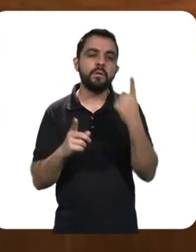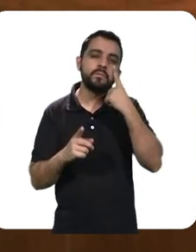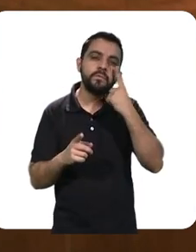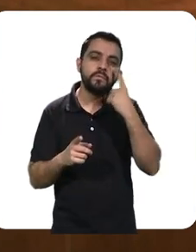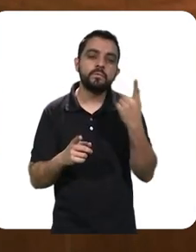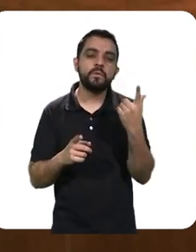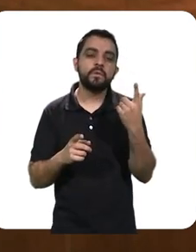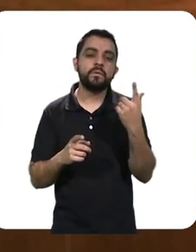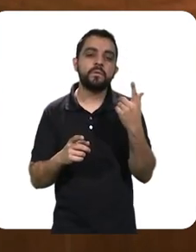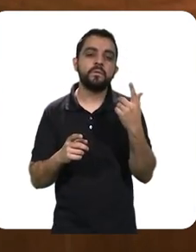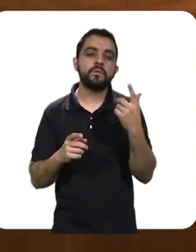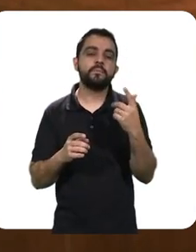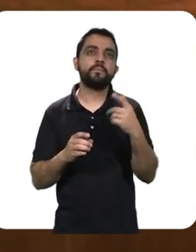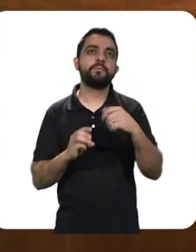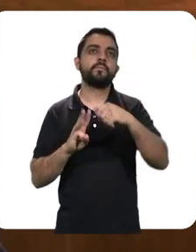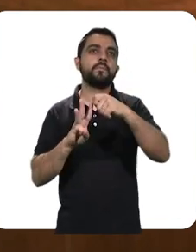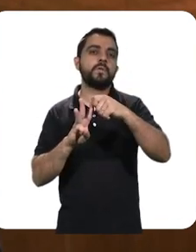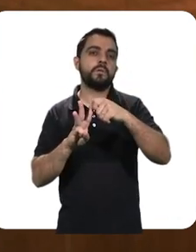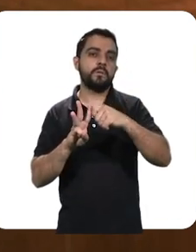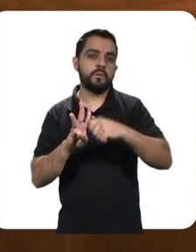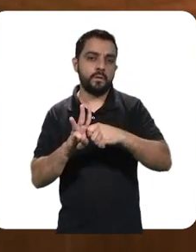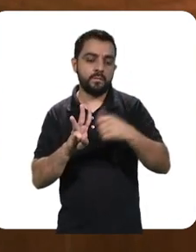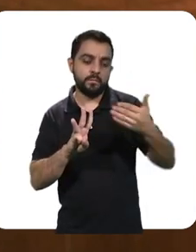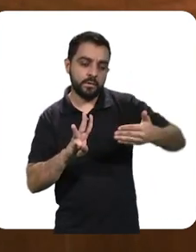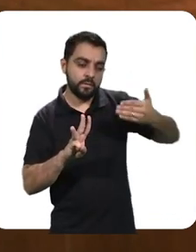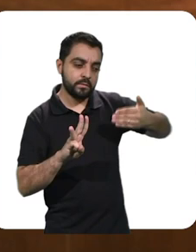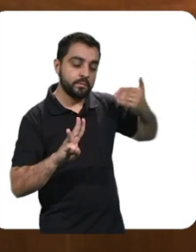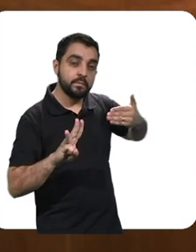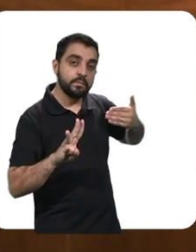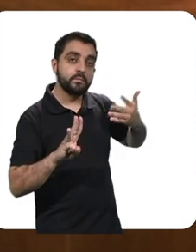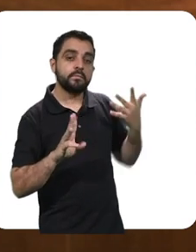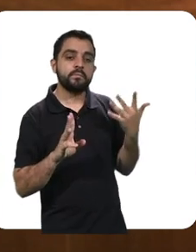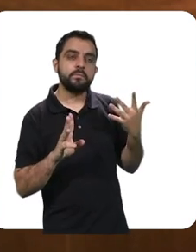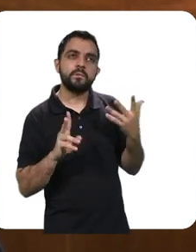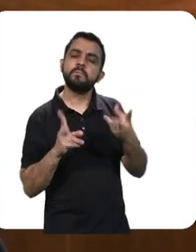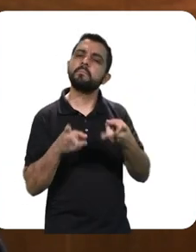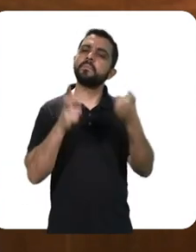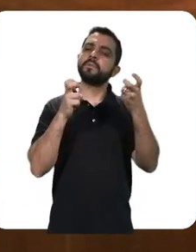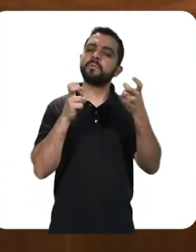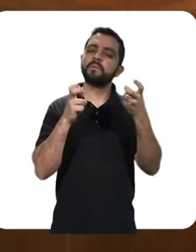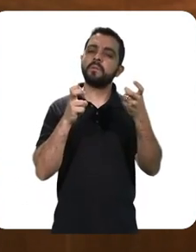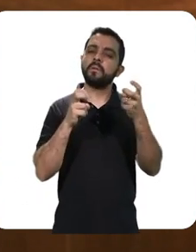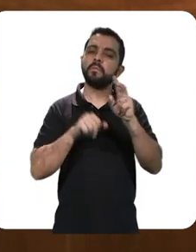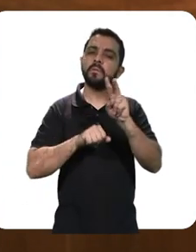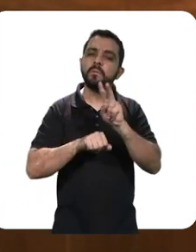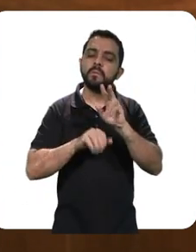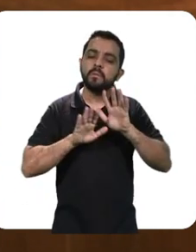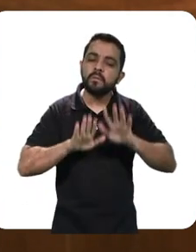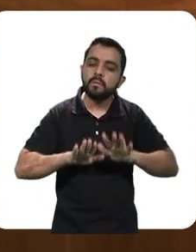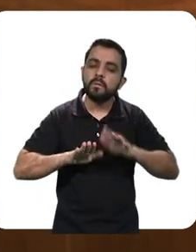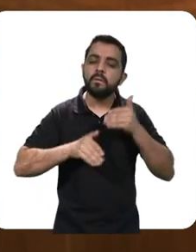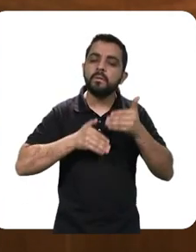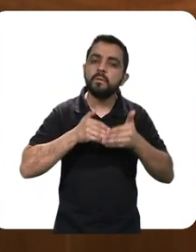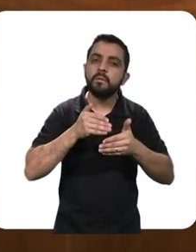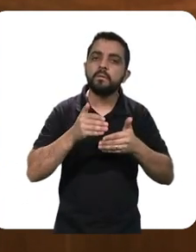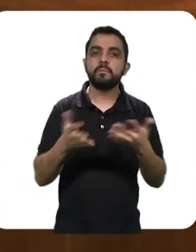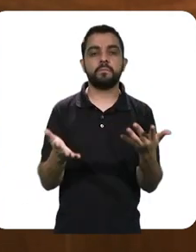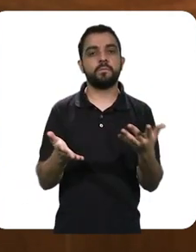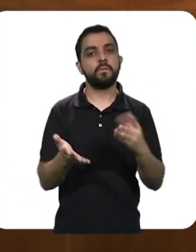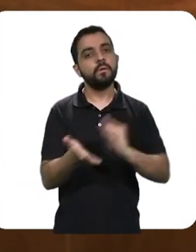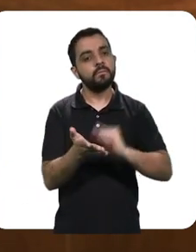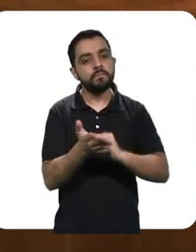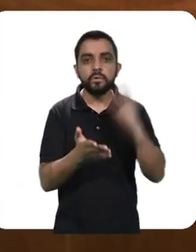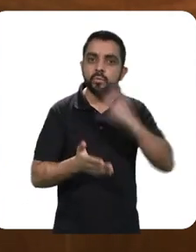olhar esse histórico aí dos 3, 4 meses aqui, né, dos últimos 3, 4 meses, a gente percebe uma certa morosidade.